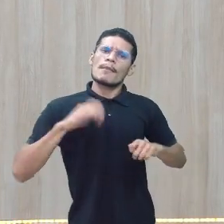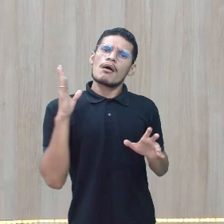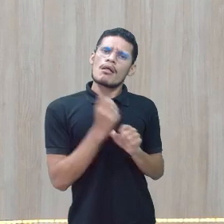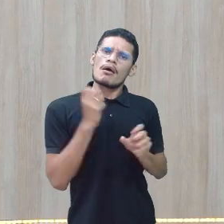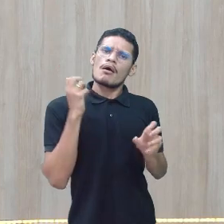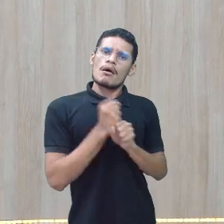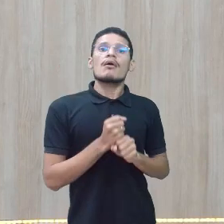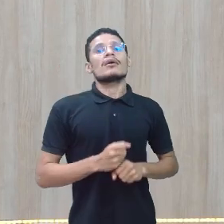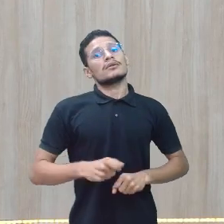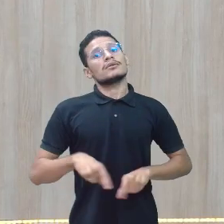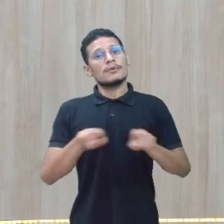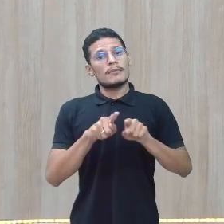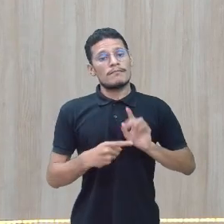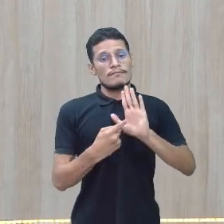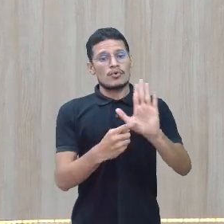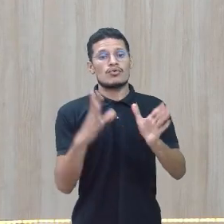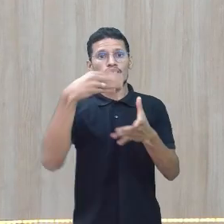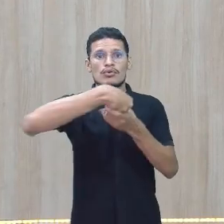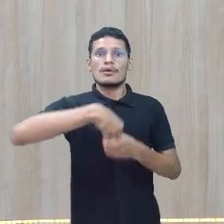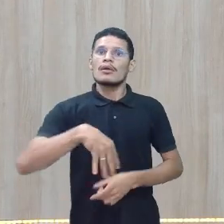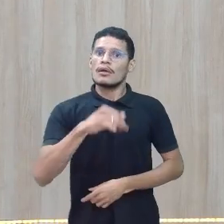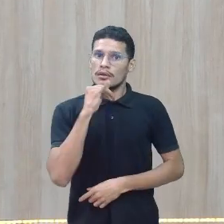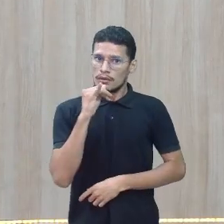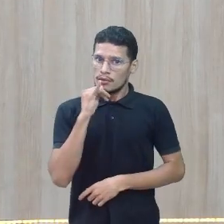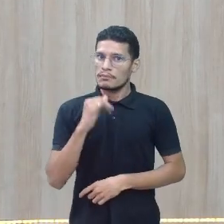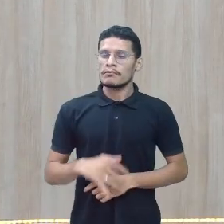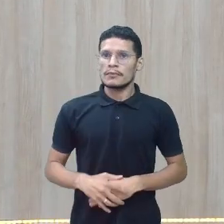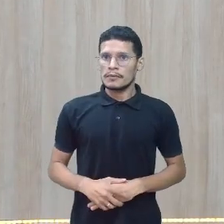e aplicar nesses exemplos, tá?